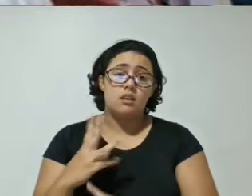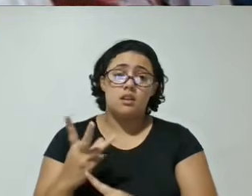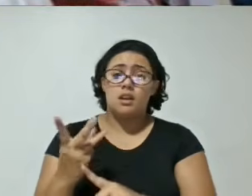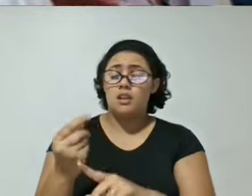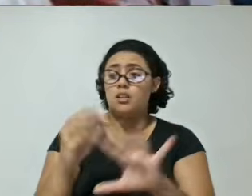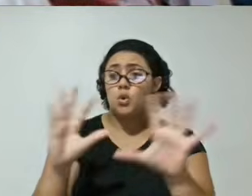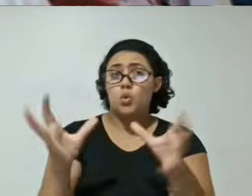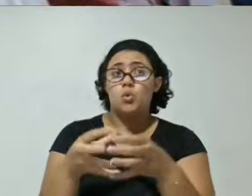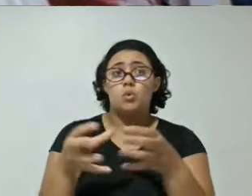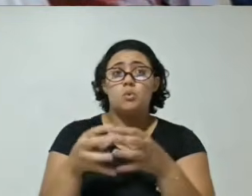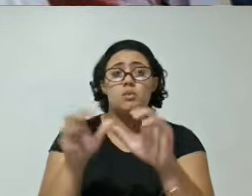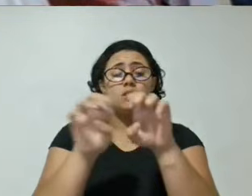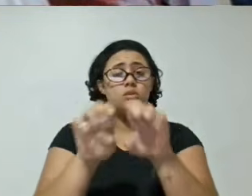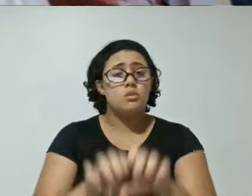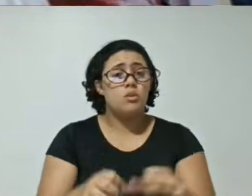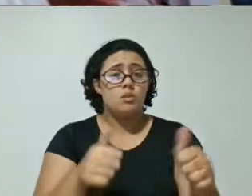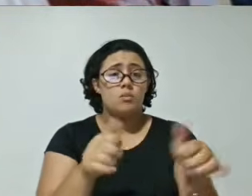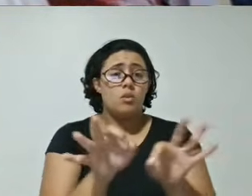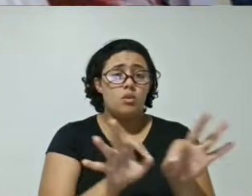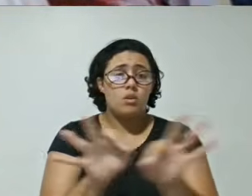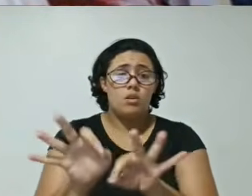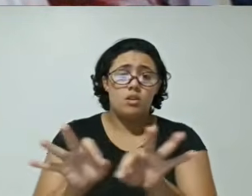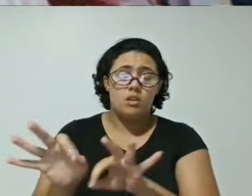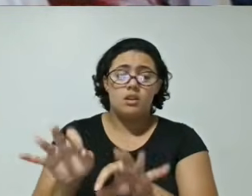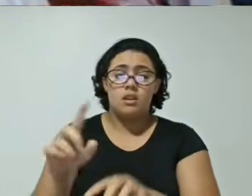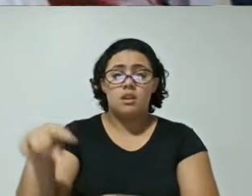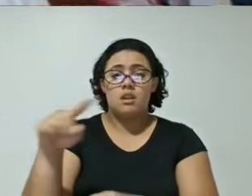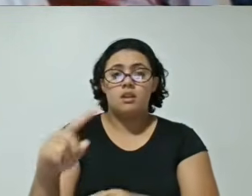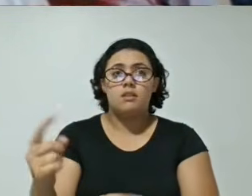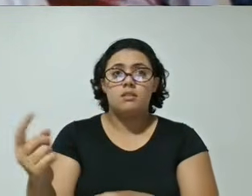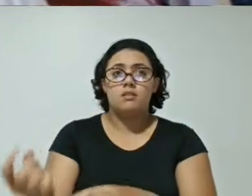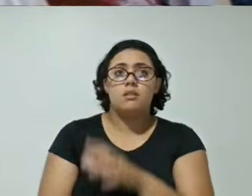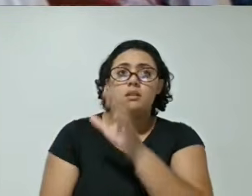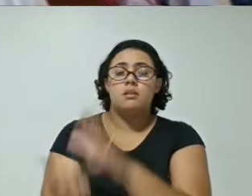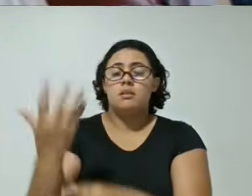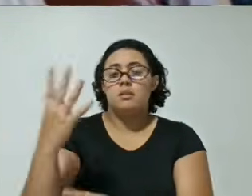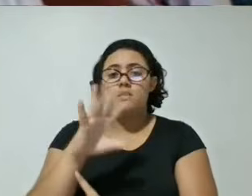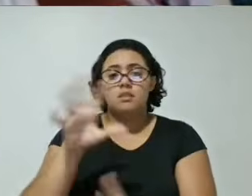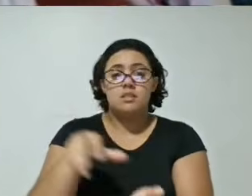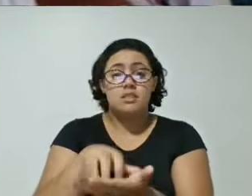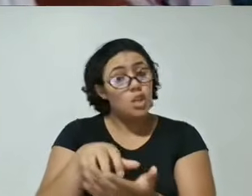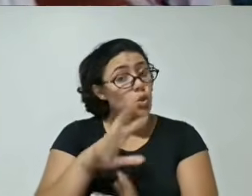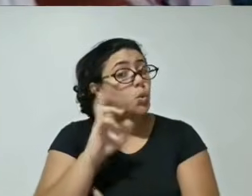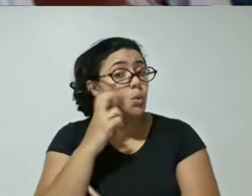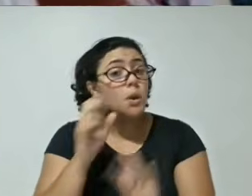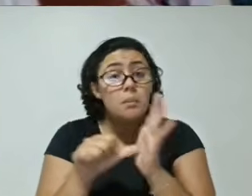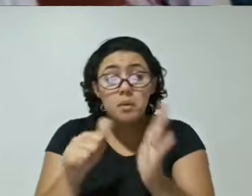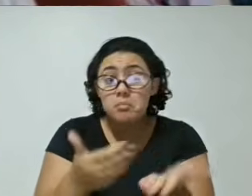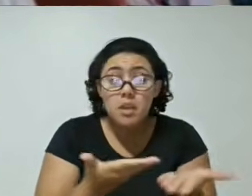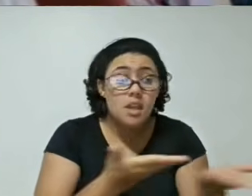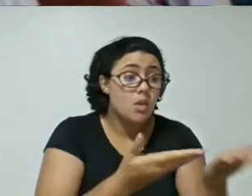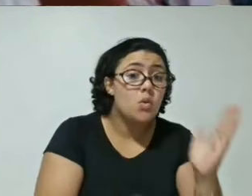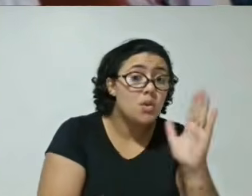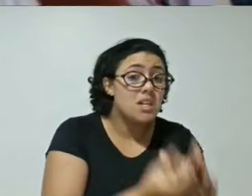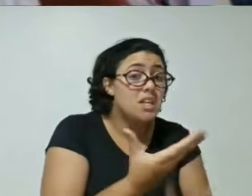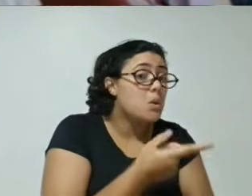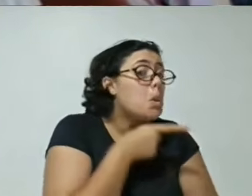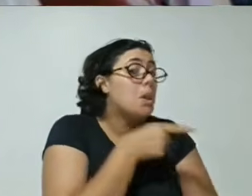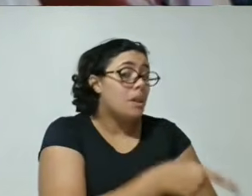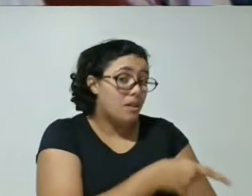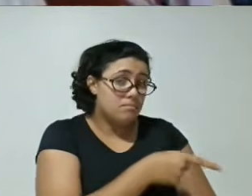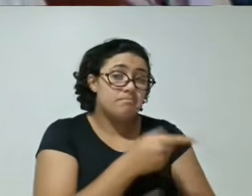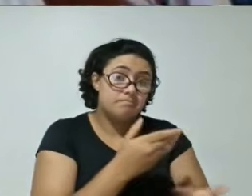ali, que inclusive foram frutos ali do Centro Cultural, foram, né, crias do Centro Cultural ali, e